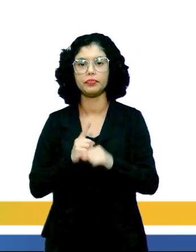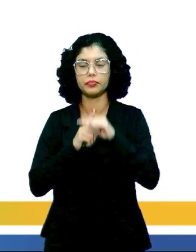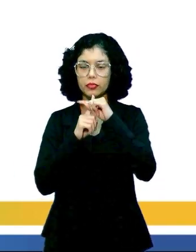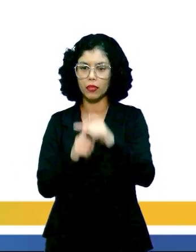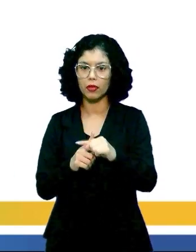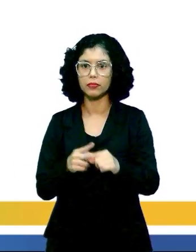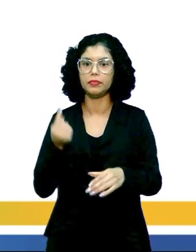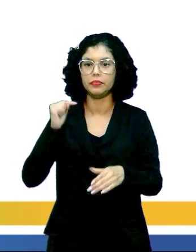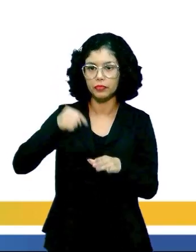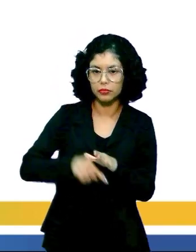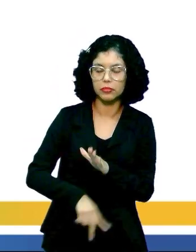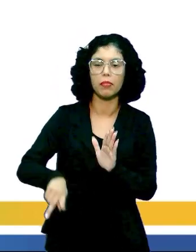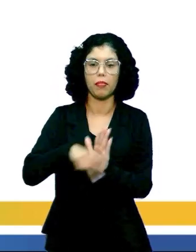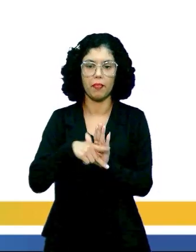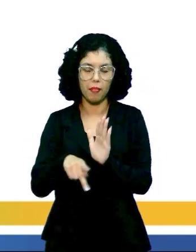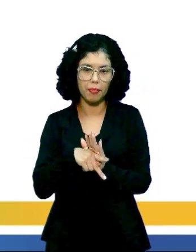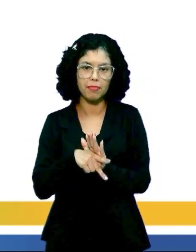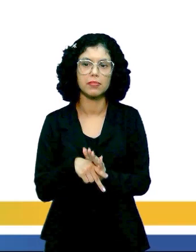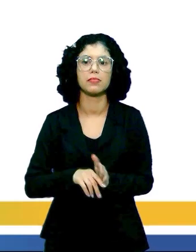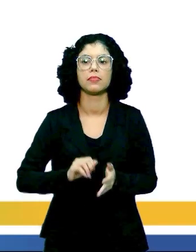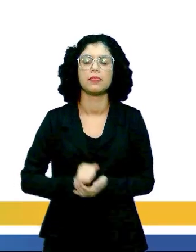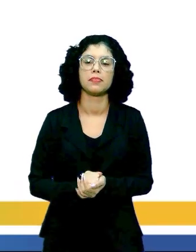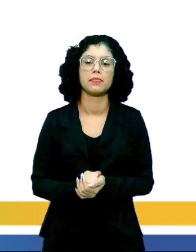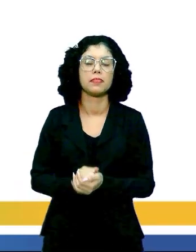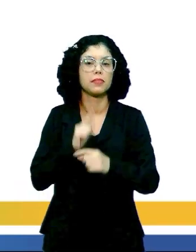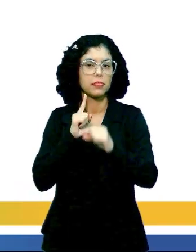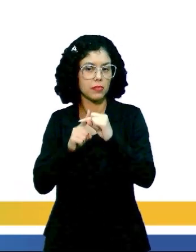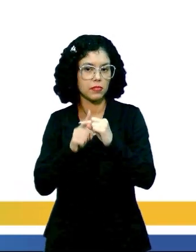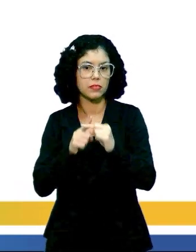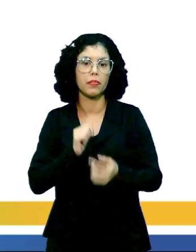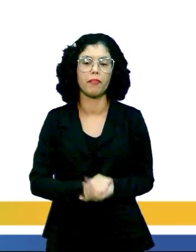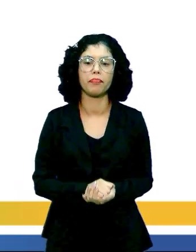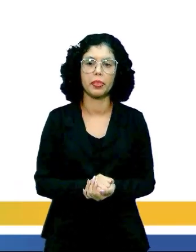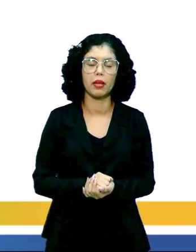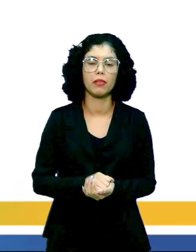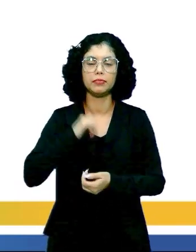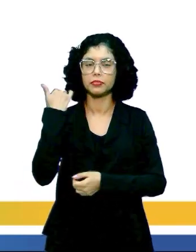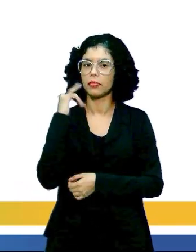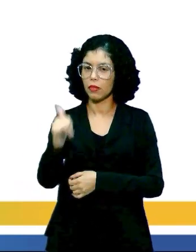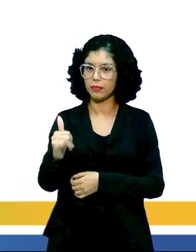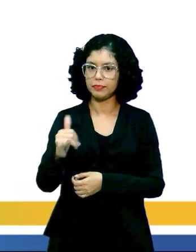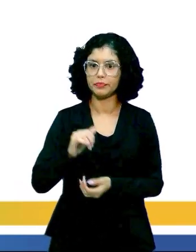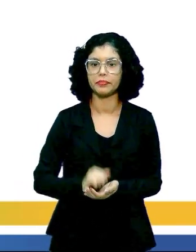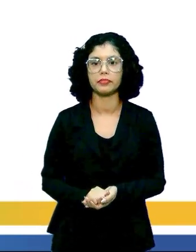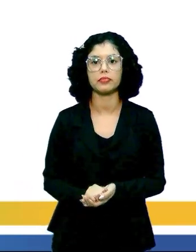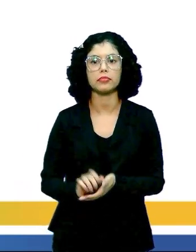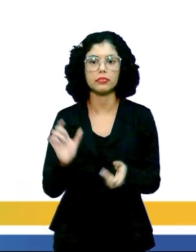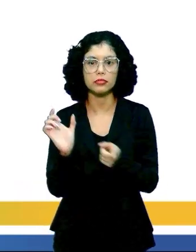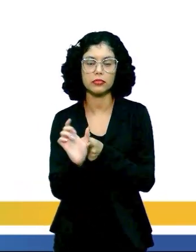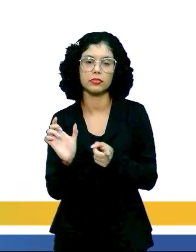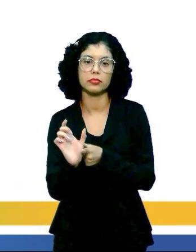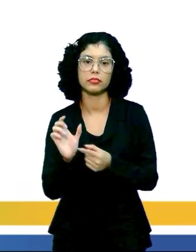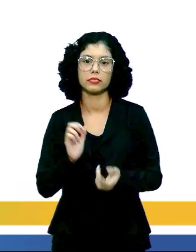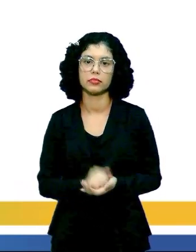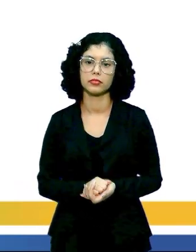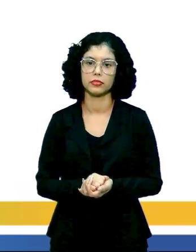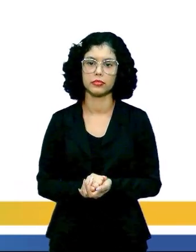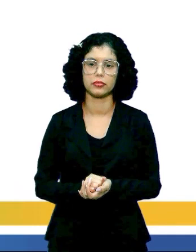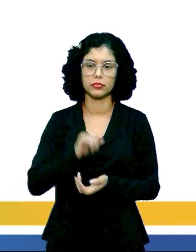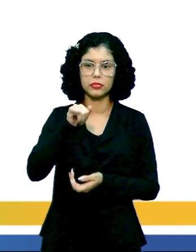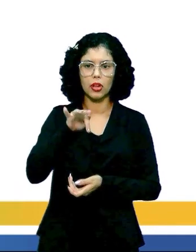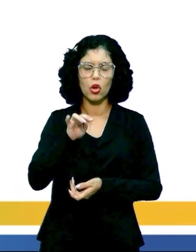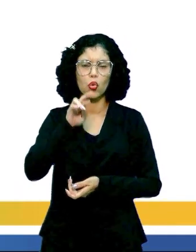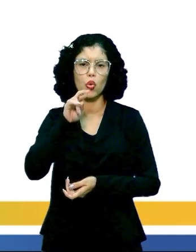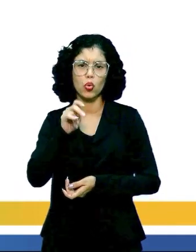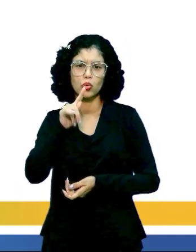positivamente. E dentro dessa esfera que era carregada positivamente, tinham os elétrons lá. palavra que a gente vai usar é